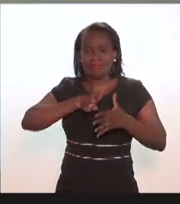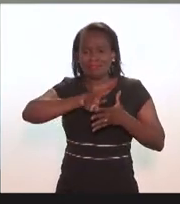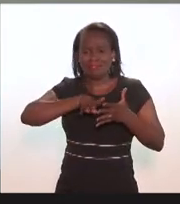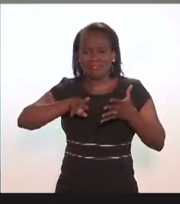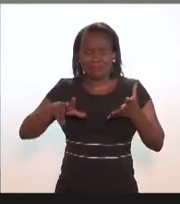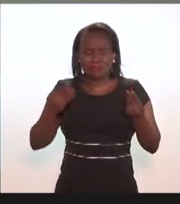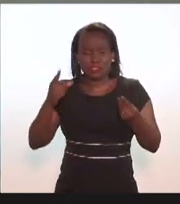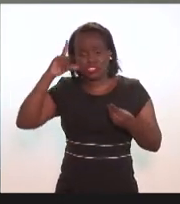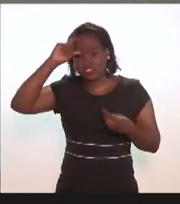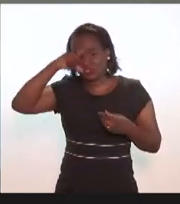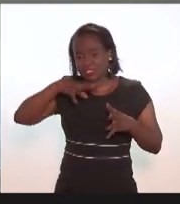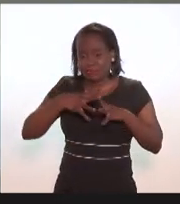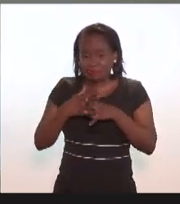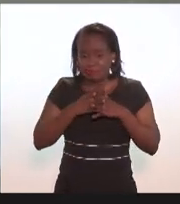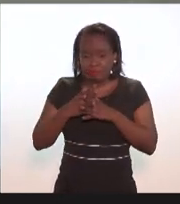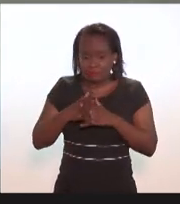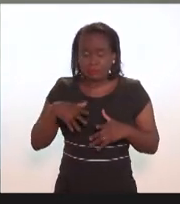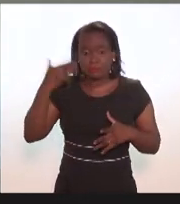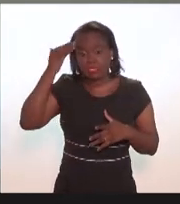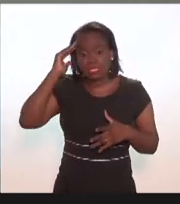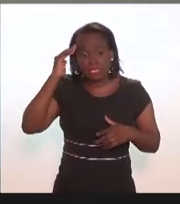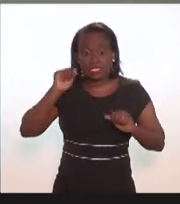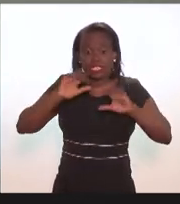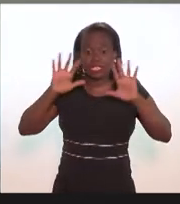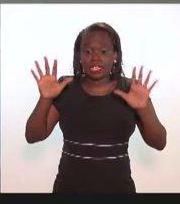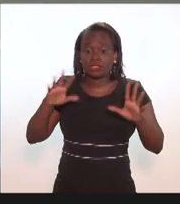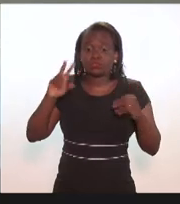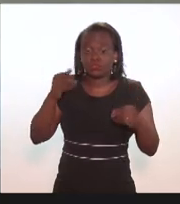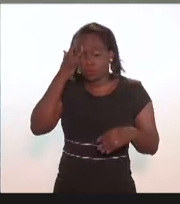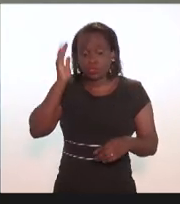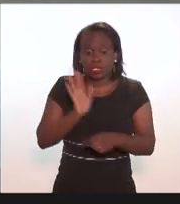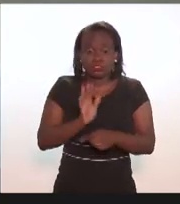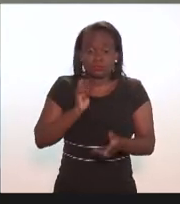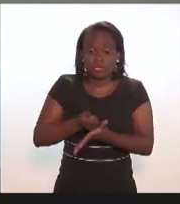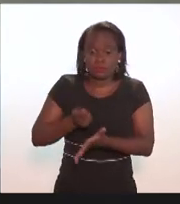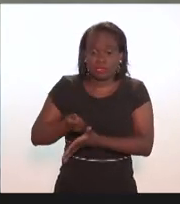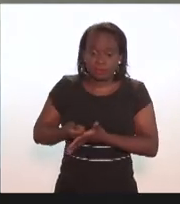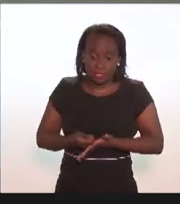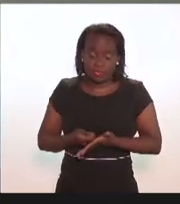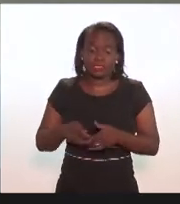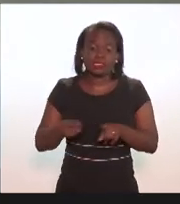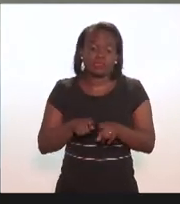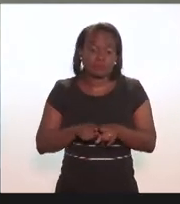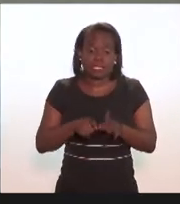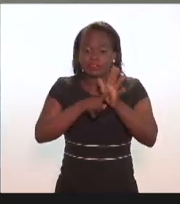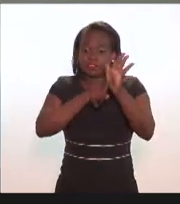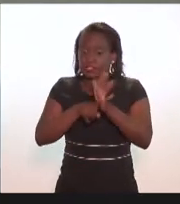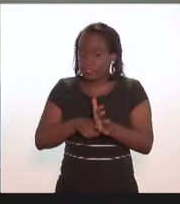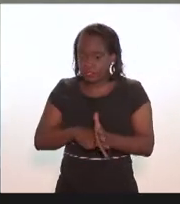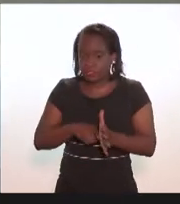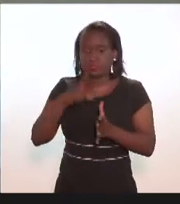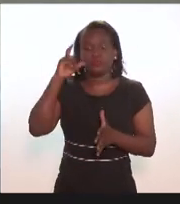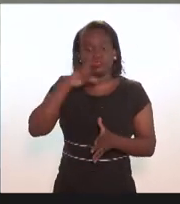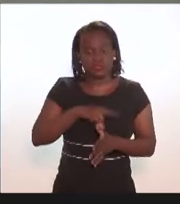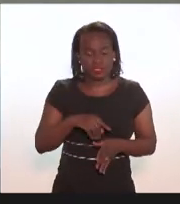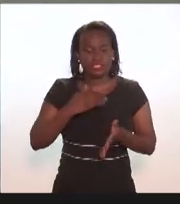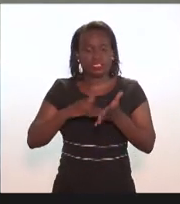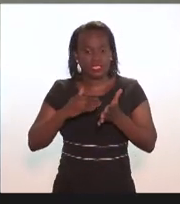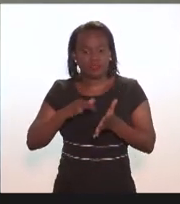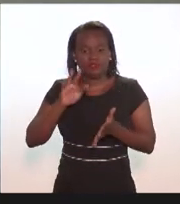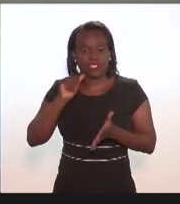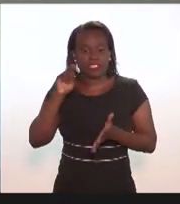muito difícil de ser entendido pelos contribuintes e, evidentemente, ser fiscalizado pela Secretaria de